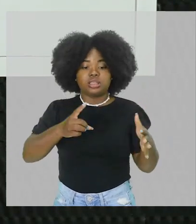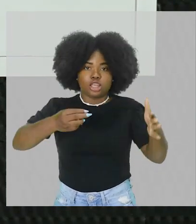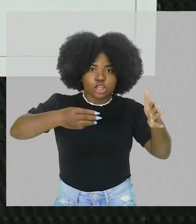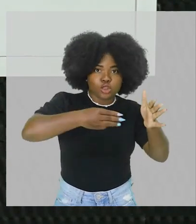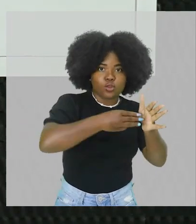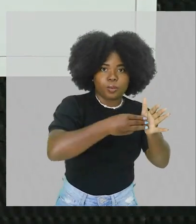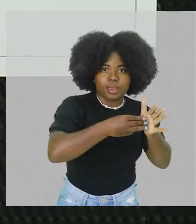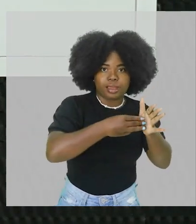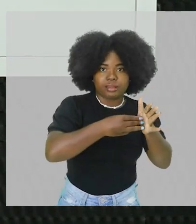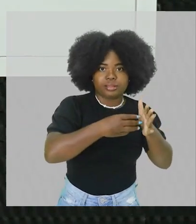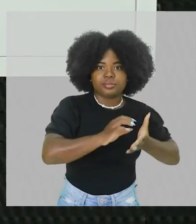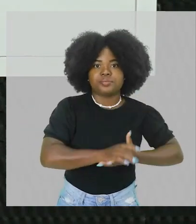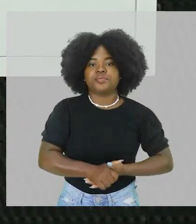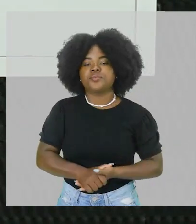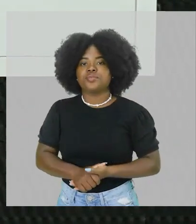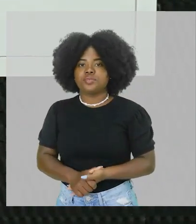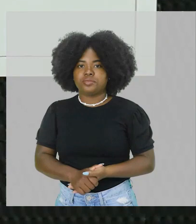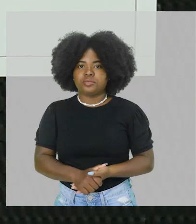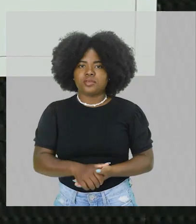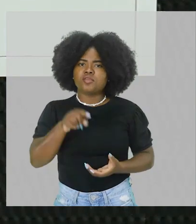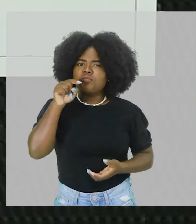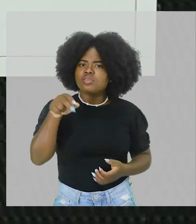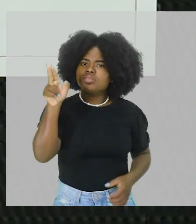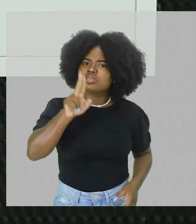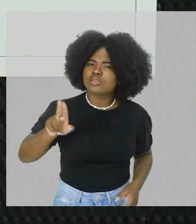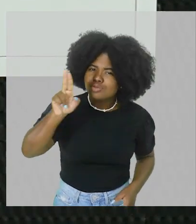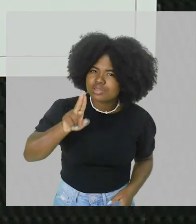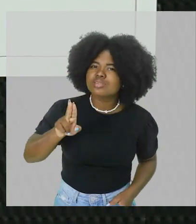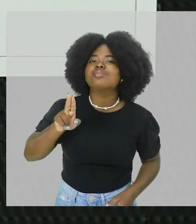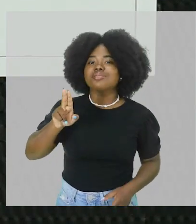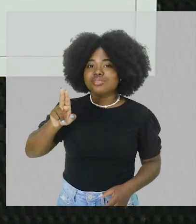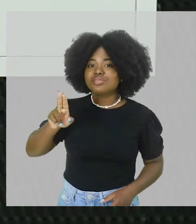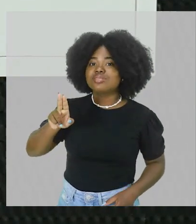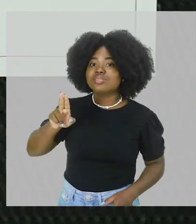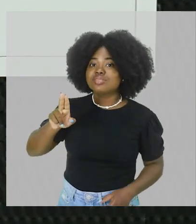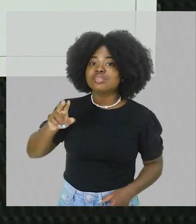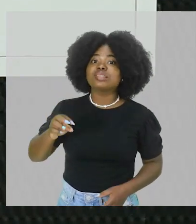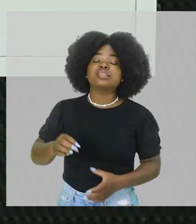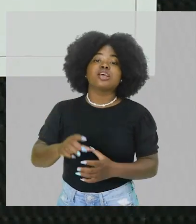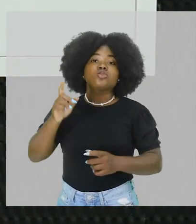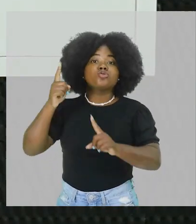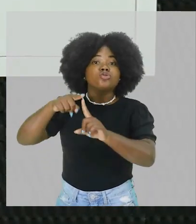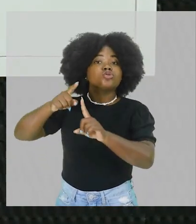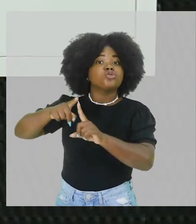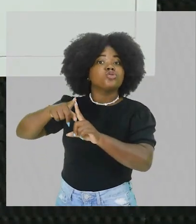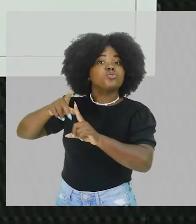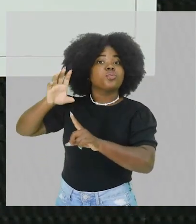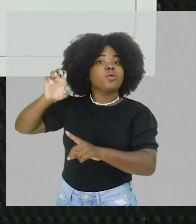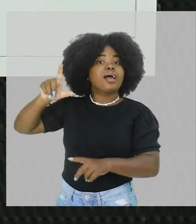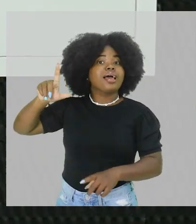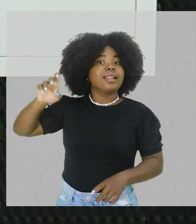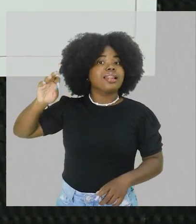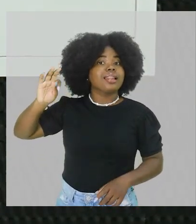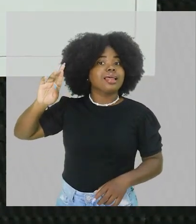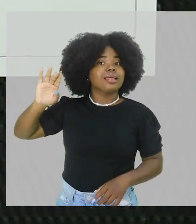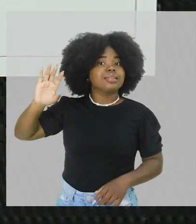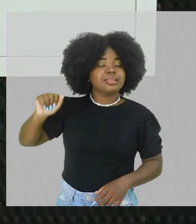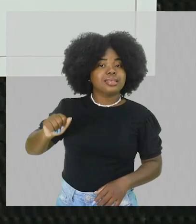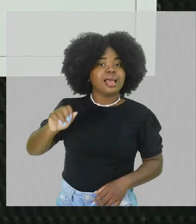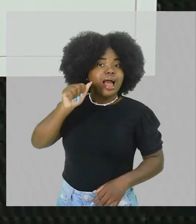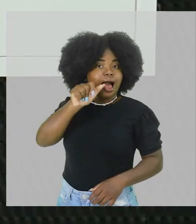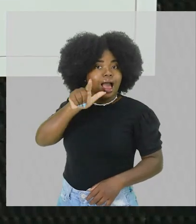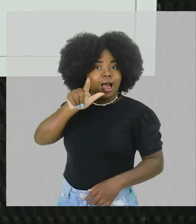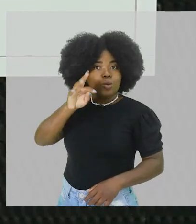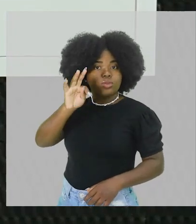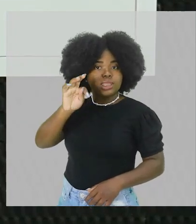diretamente, ok? Você está utilizando corrente elétrica alternada. Okay? Lá na sua casa, a lâmpadazinha que está